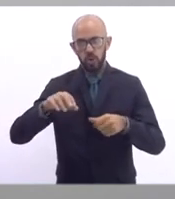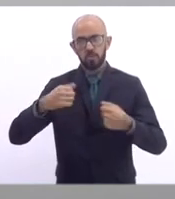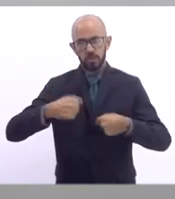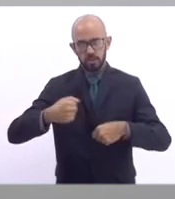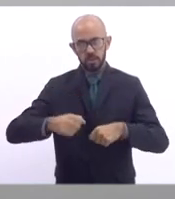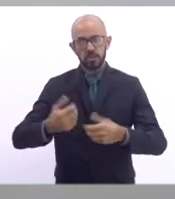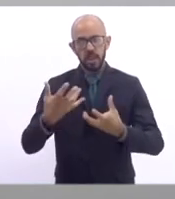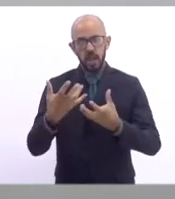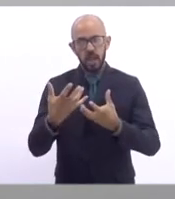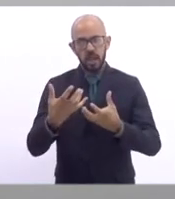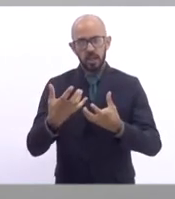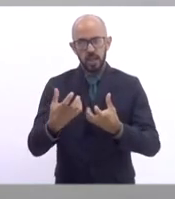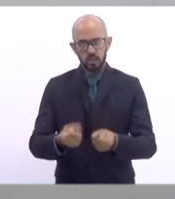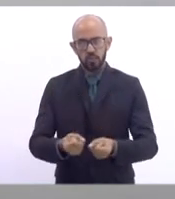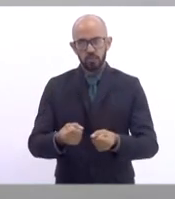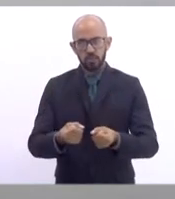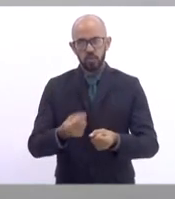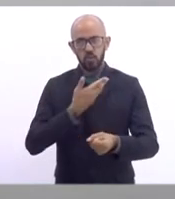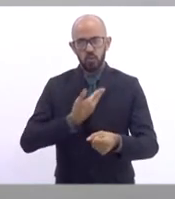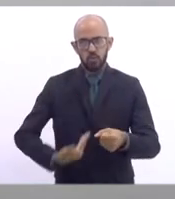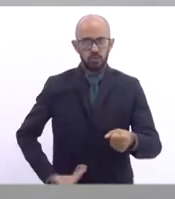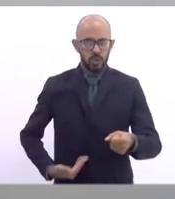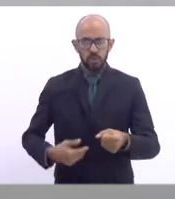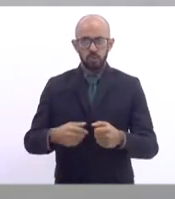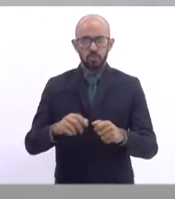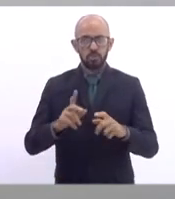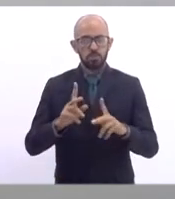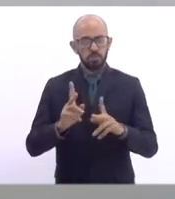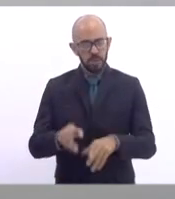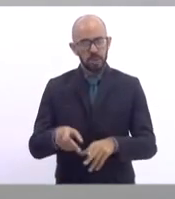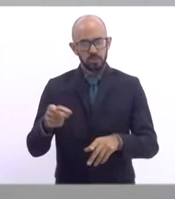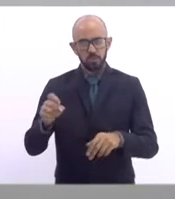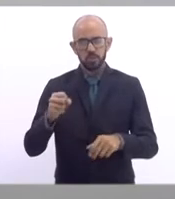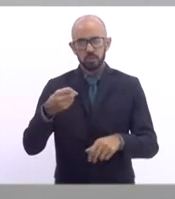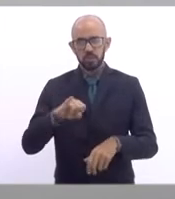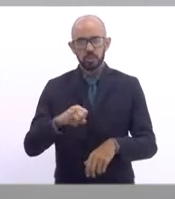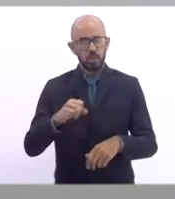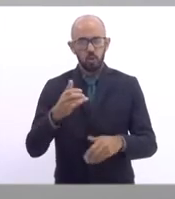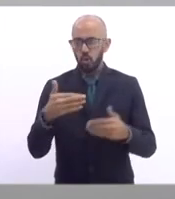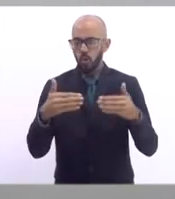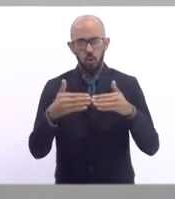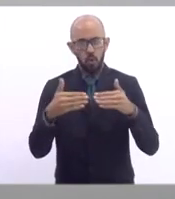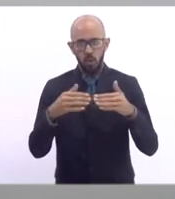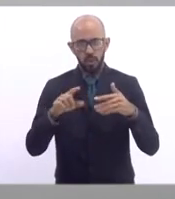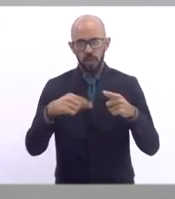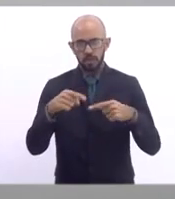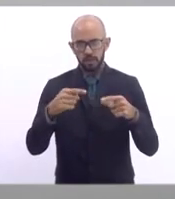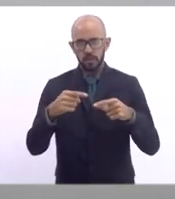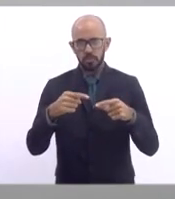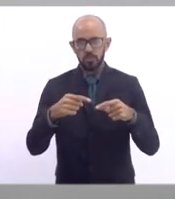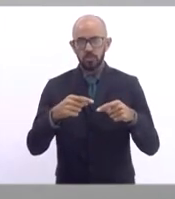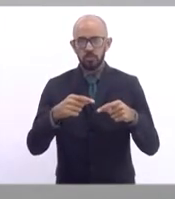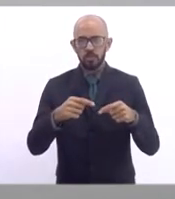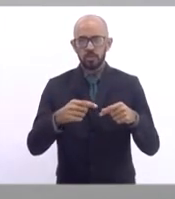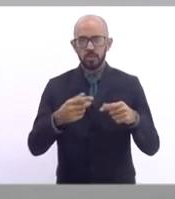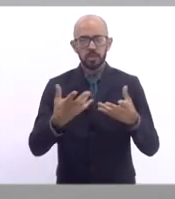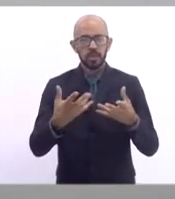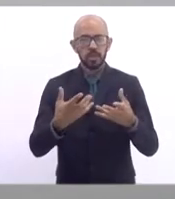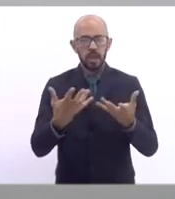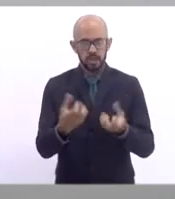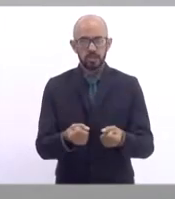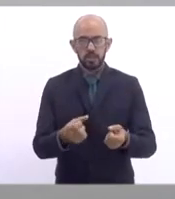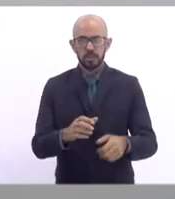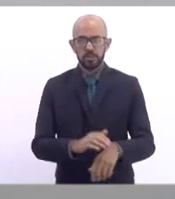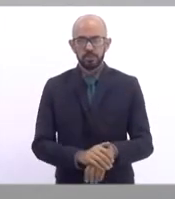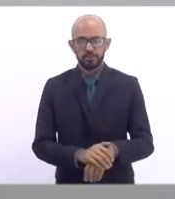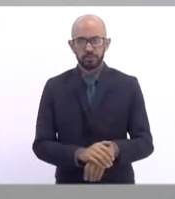assume o governo mesmo tendo a posição a crítica passa a defender essa posição e eu também ela até o ano não viu o tribunal